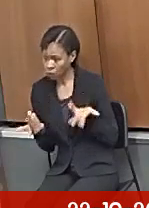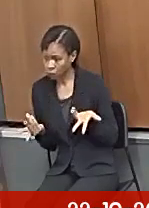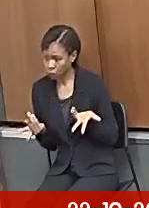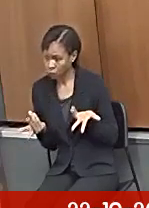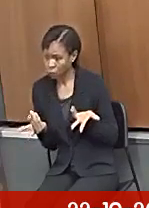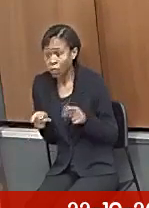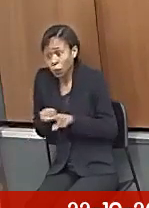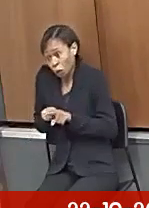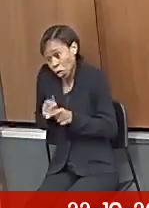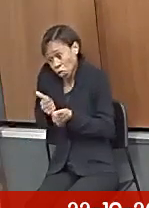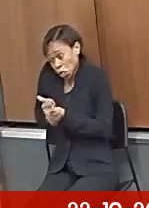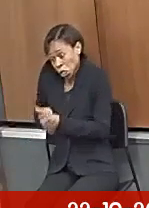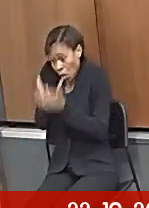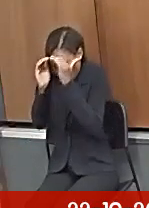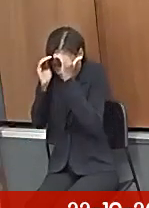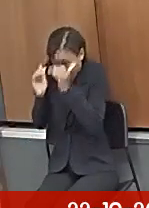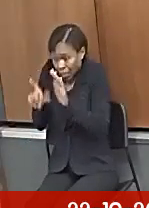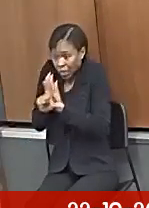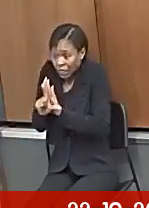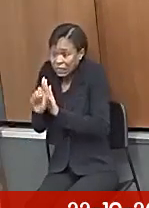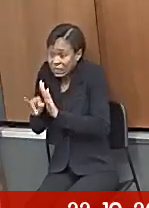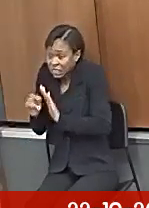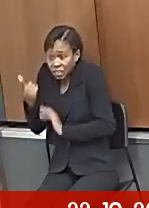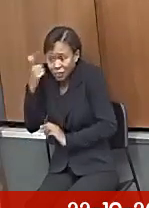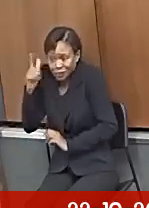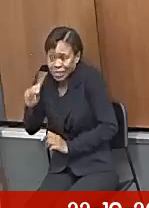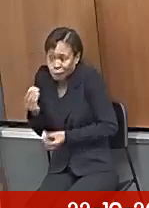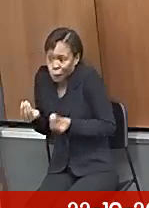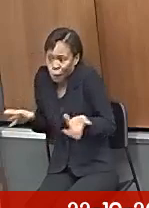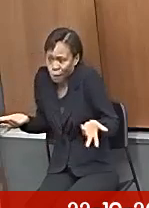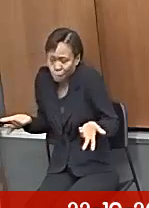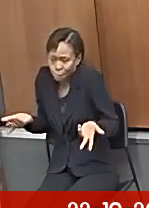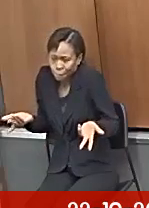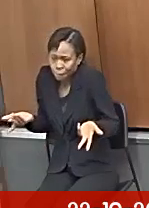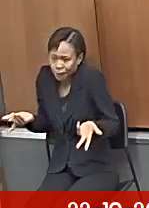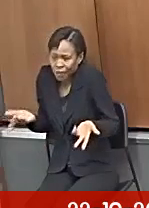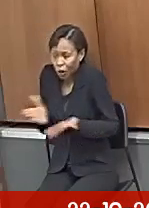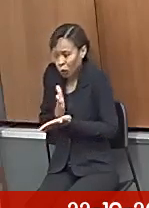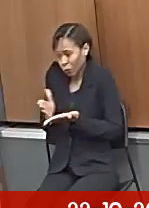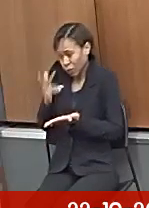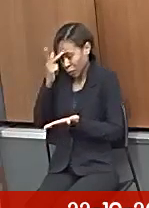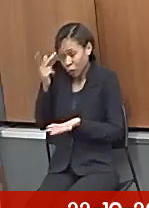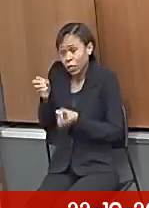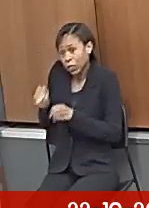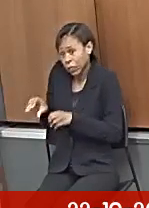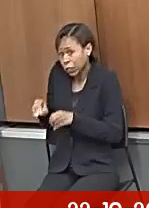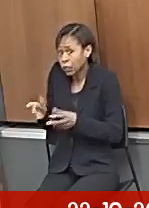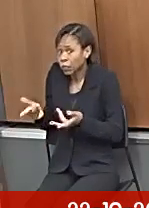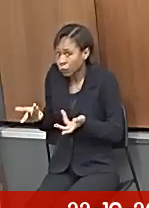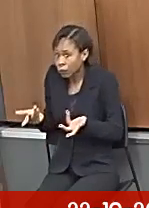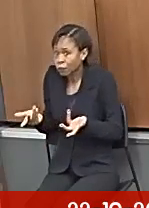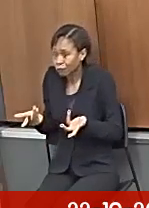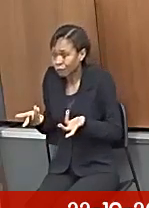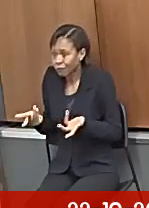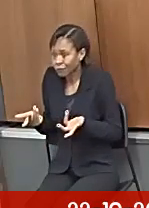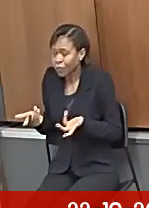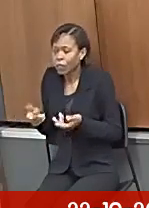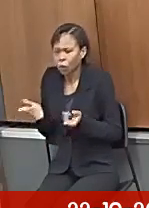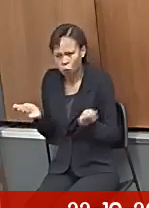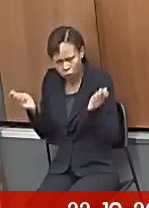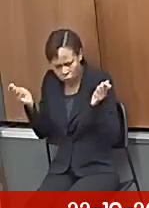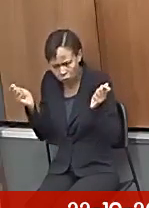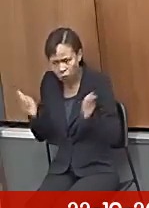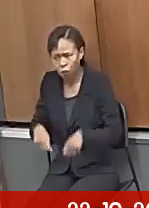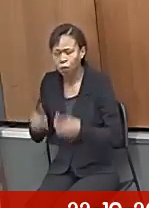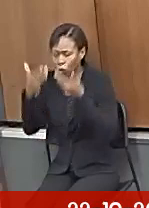Pode seguir a lei, mas se não souber como seguir a lei, tem gente que ensina. Então, que possam